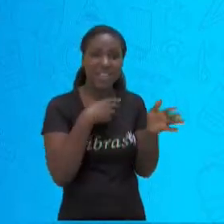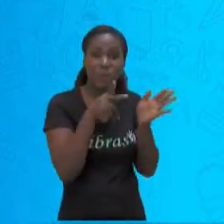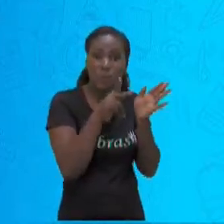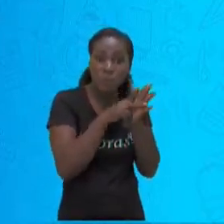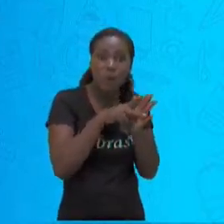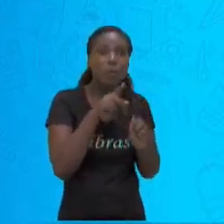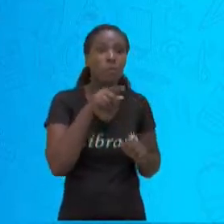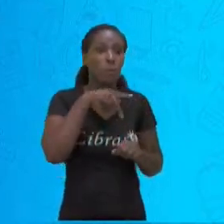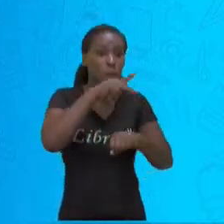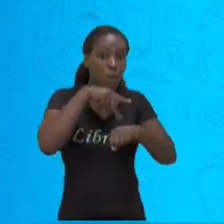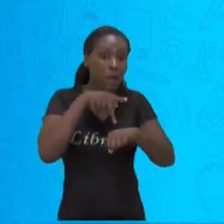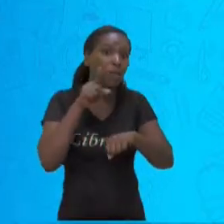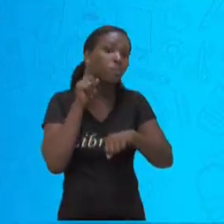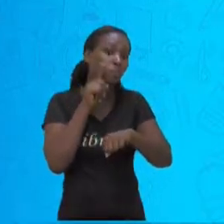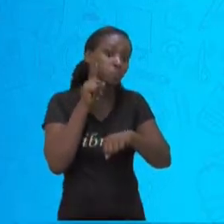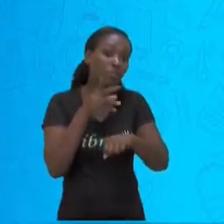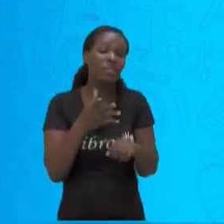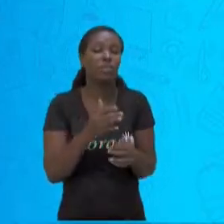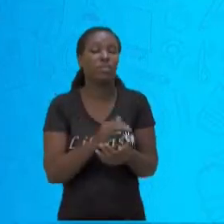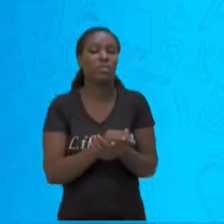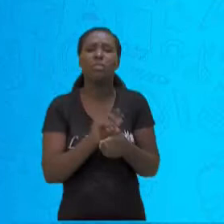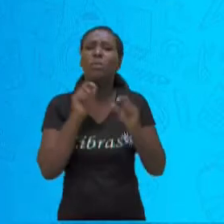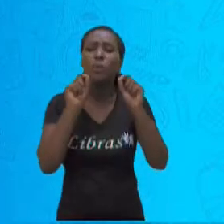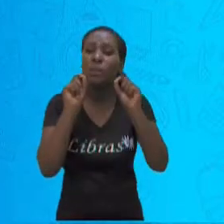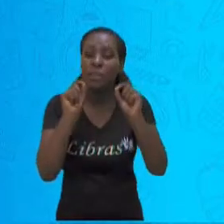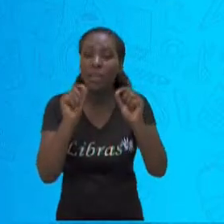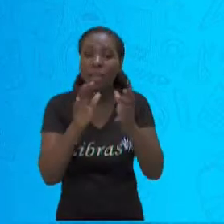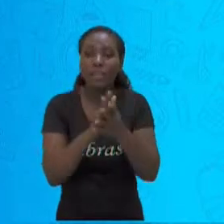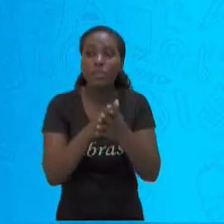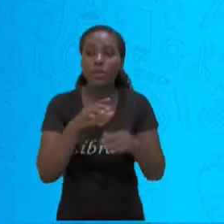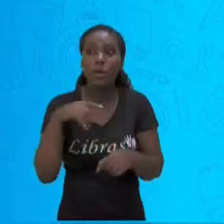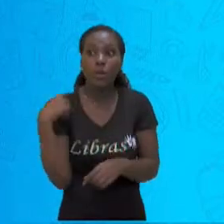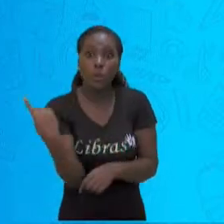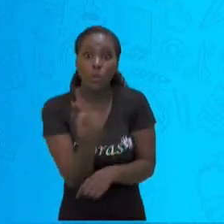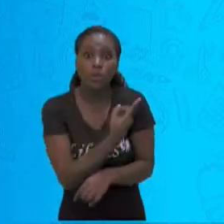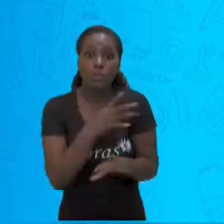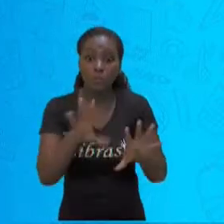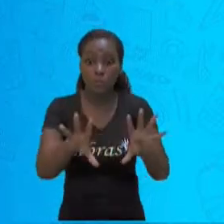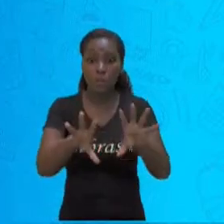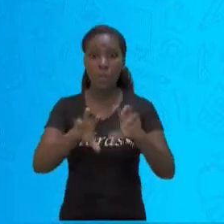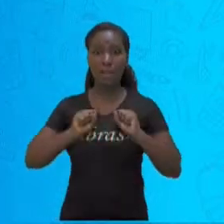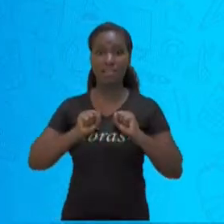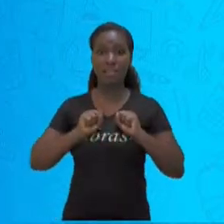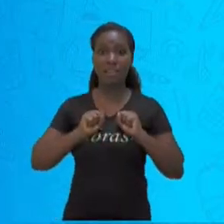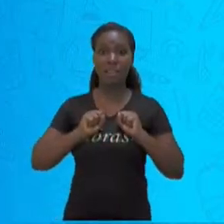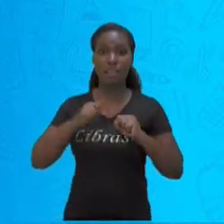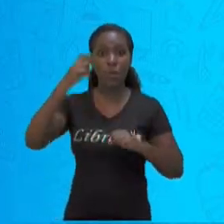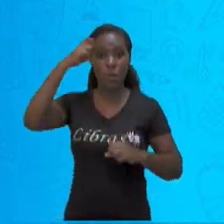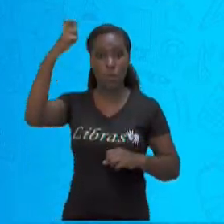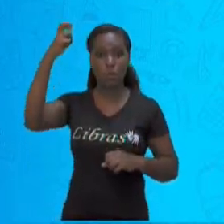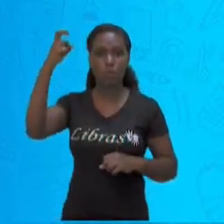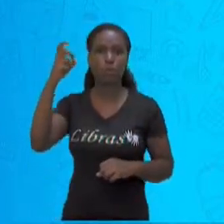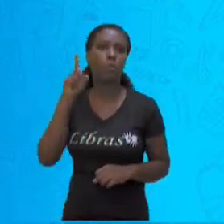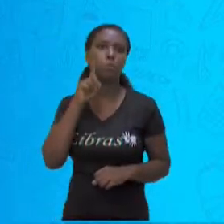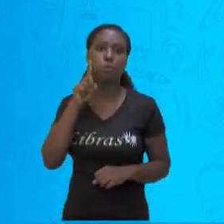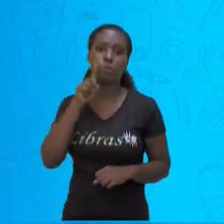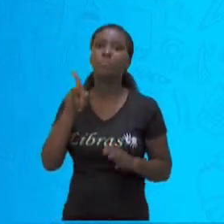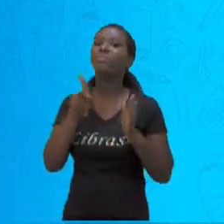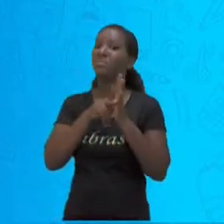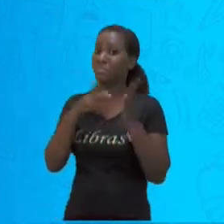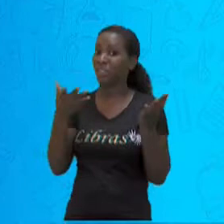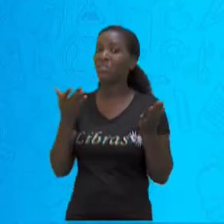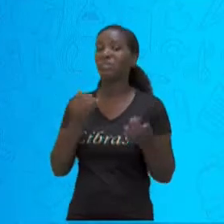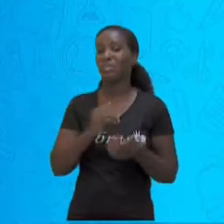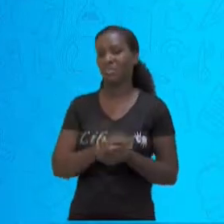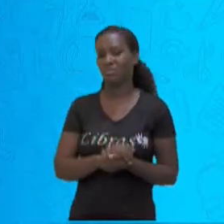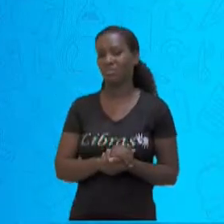estamos pegando, nós estamos nos aculturando. E isso nós vamos ver que tem